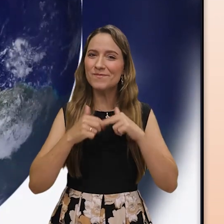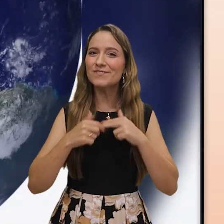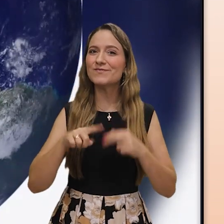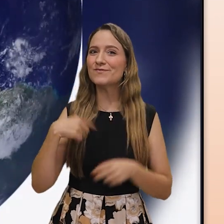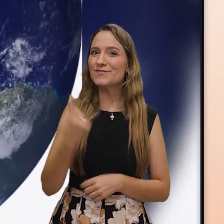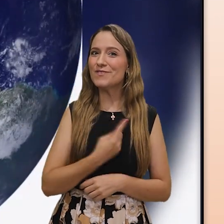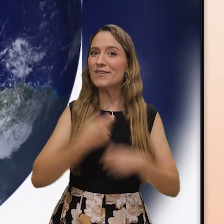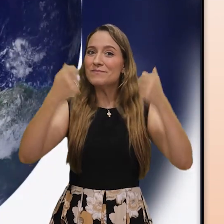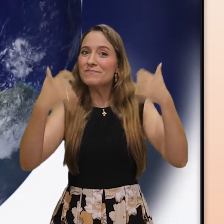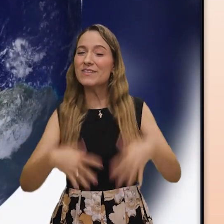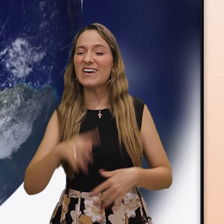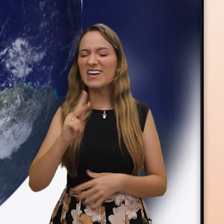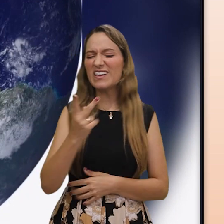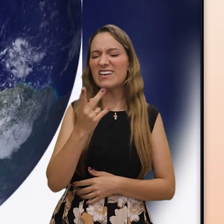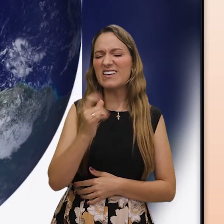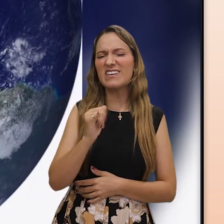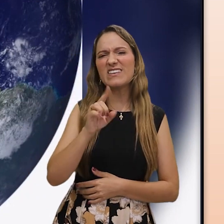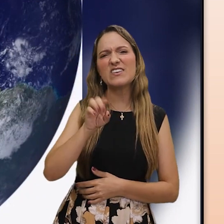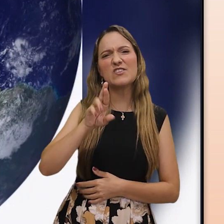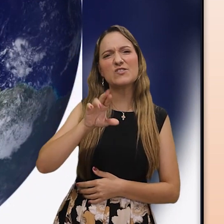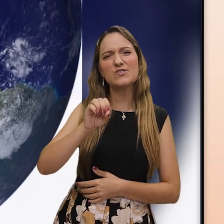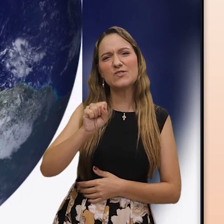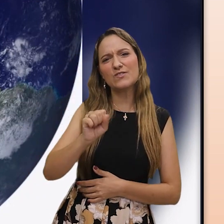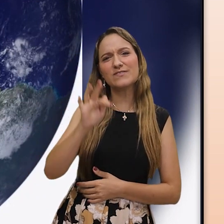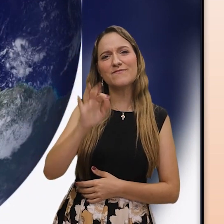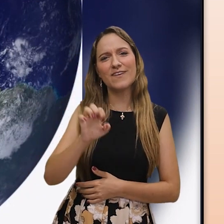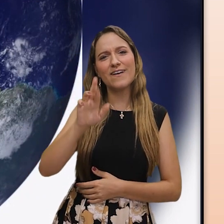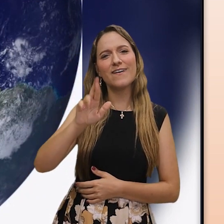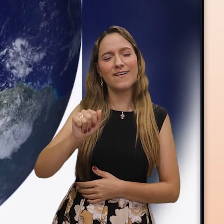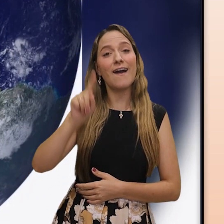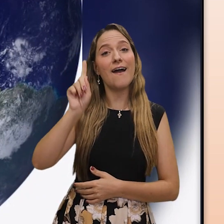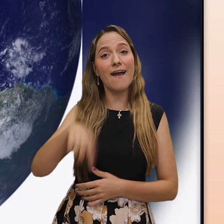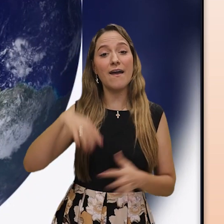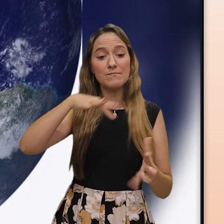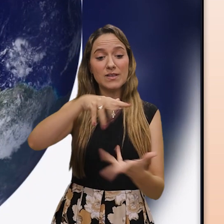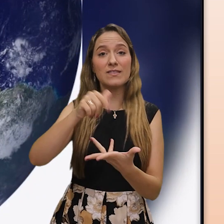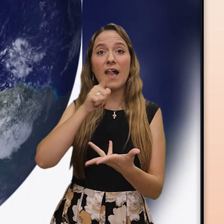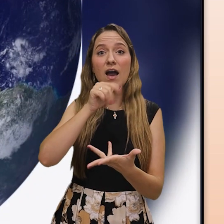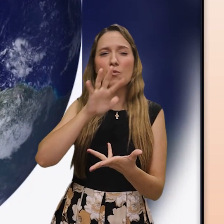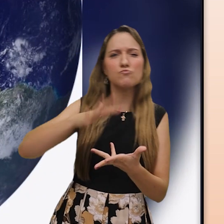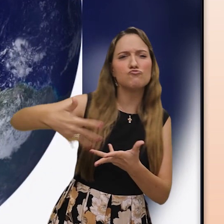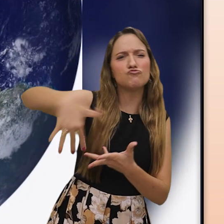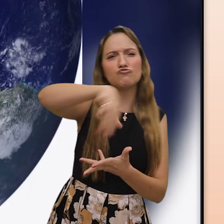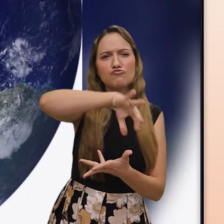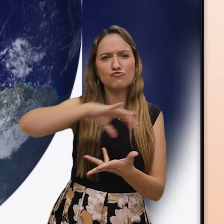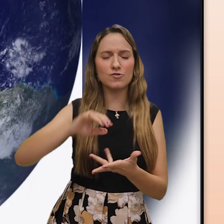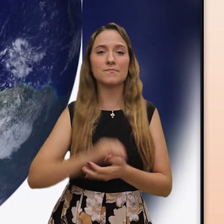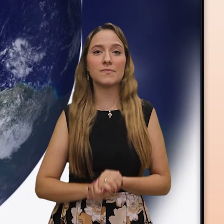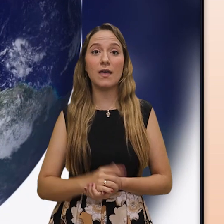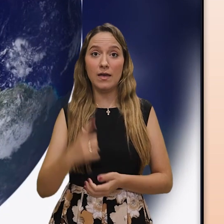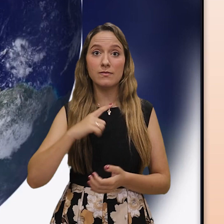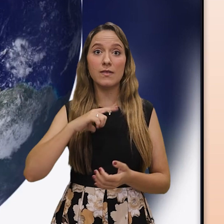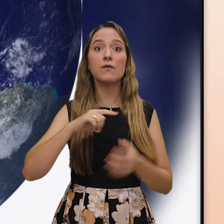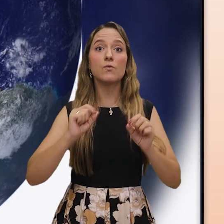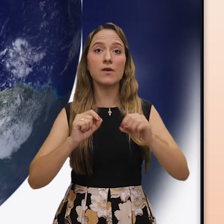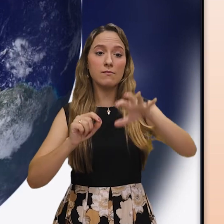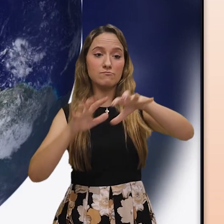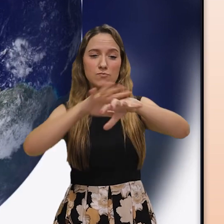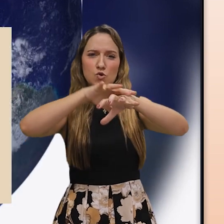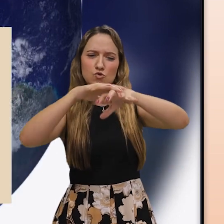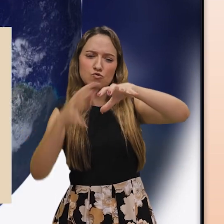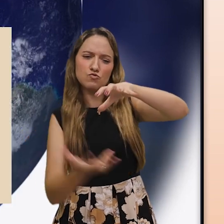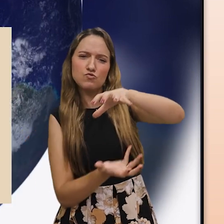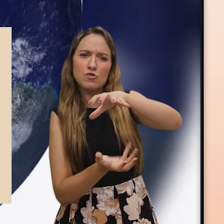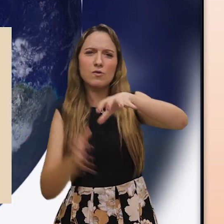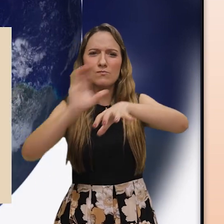de hidrosfera toda a água presente no planeta. Já a atmosfera é a camada de ar